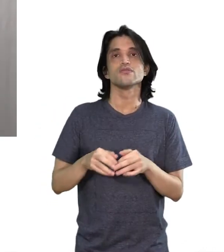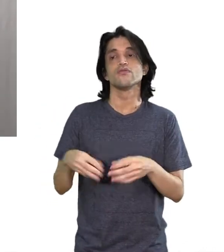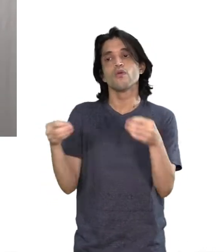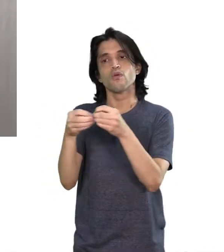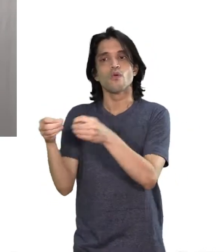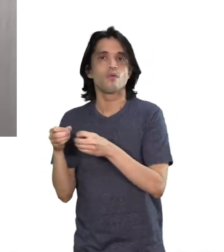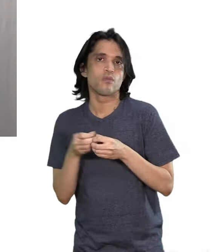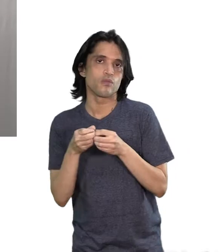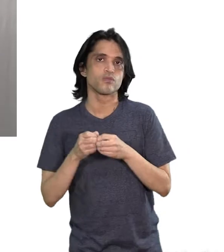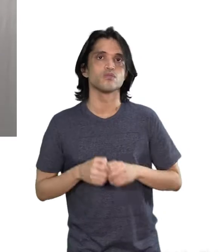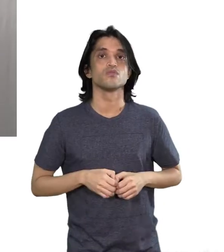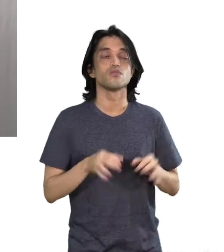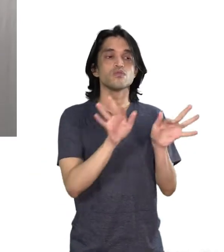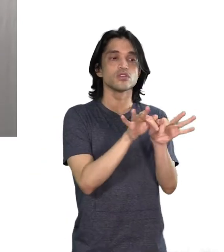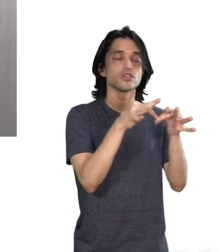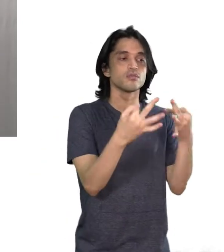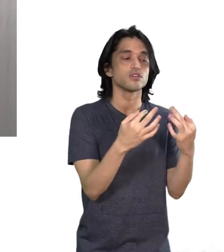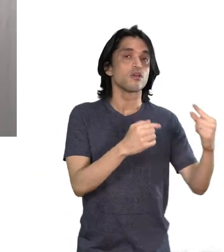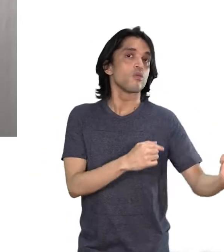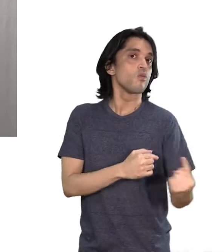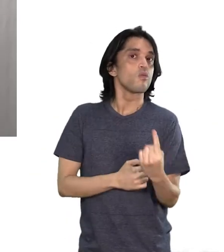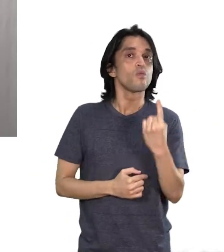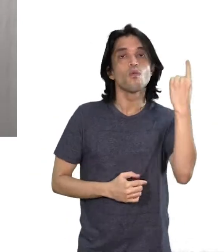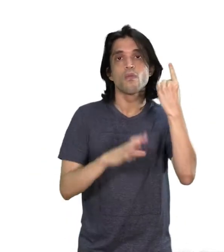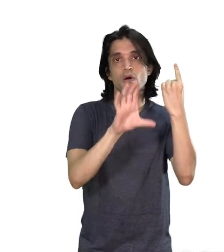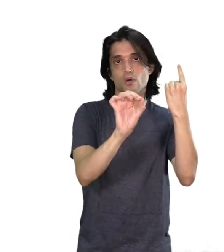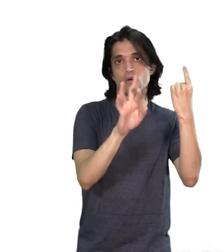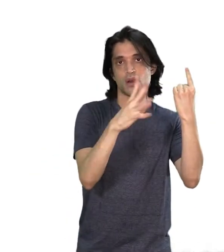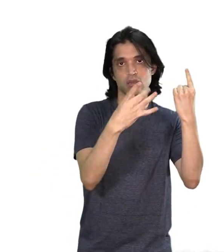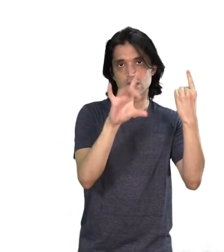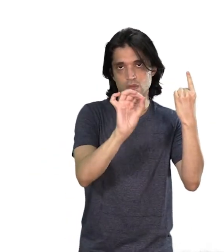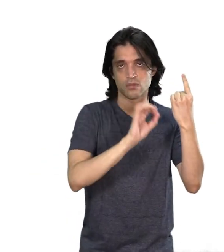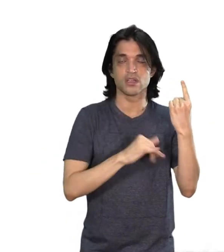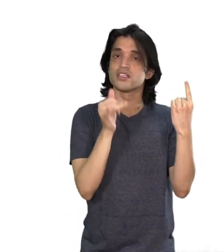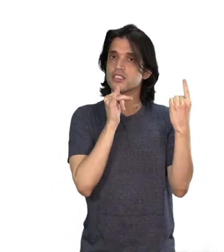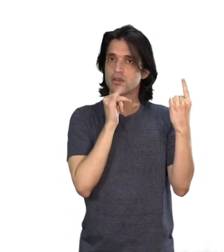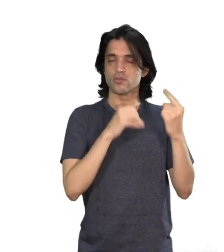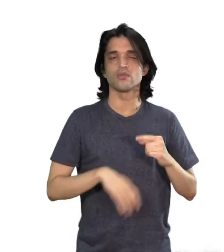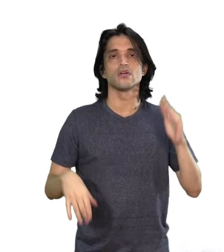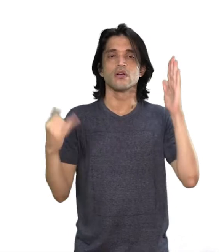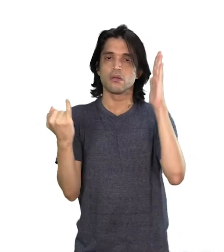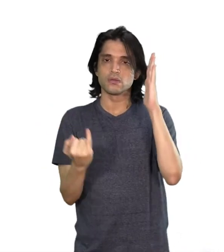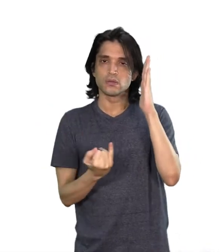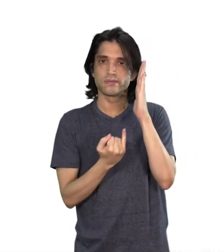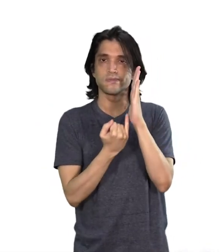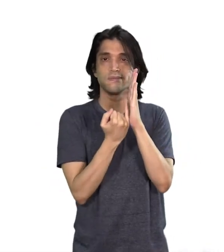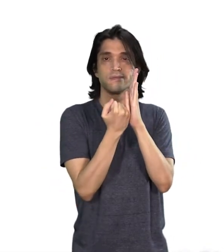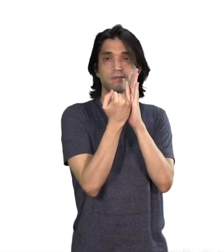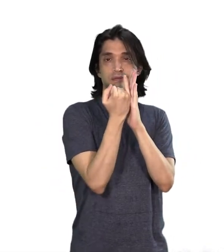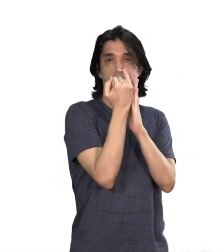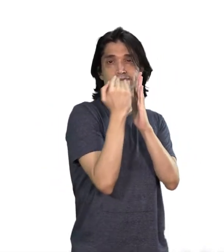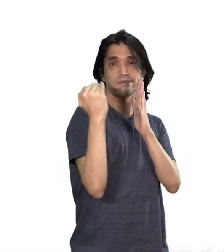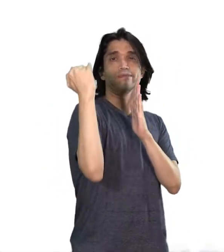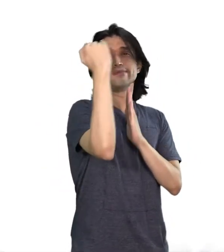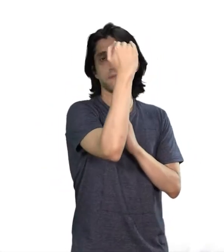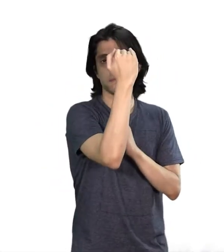por uma única oração. Vejamos o exemplo. A inflação continua alta e o